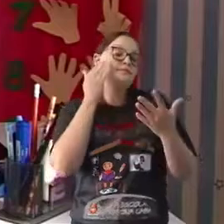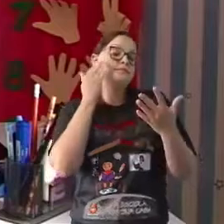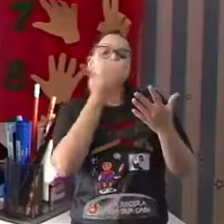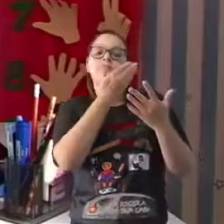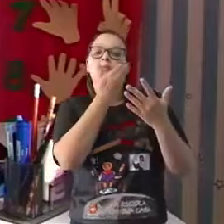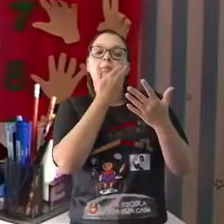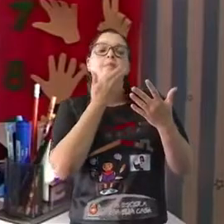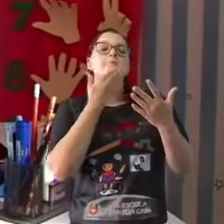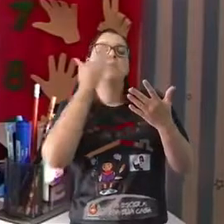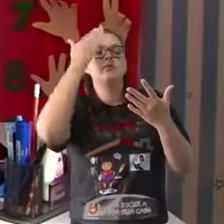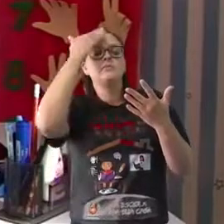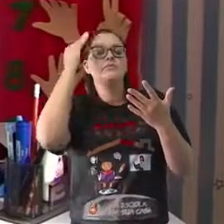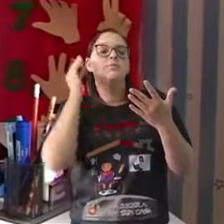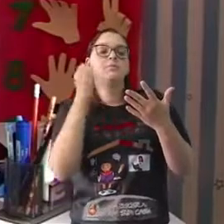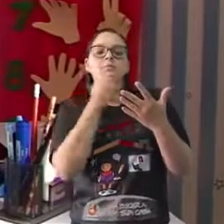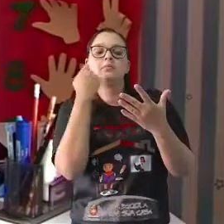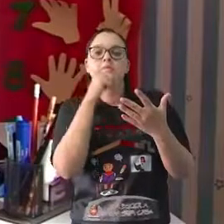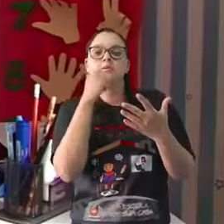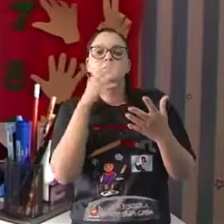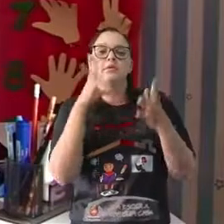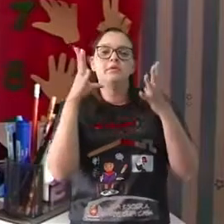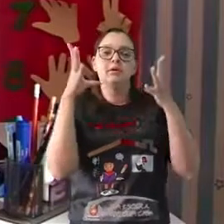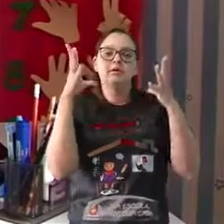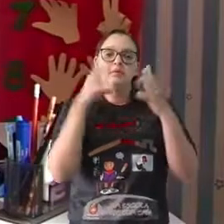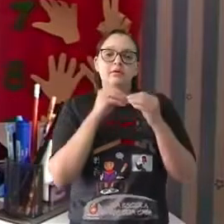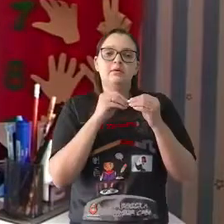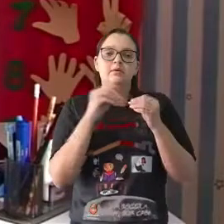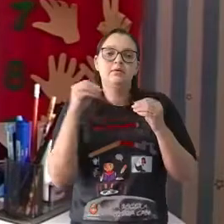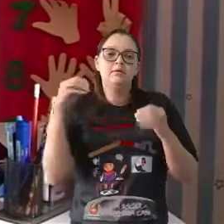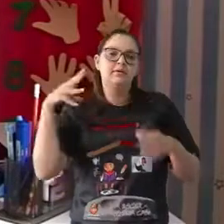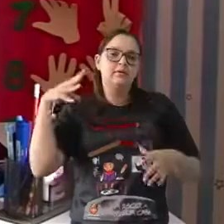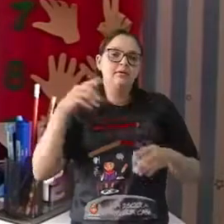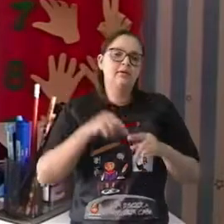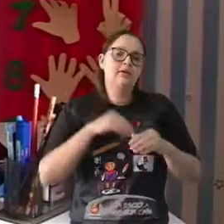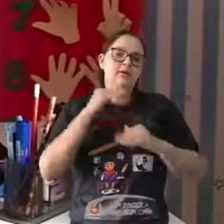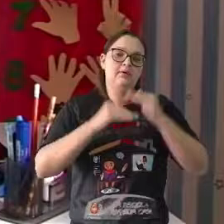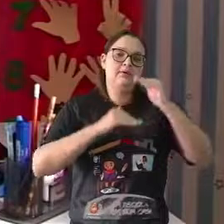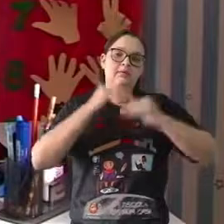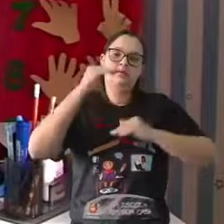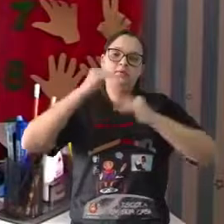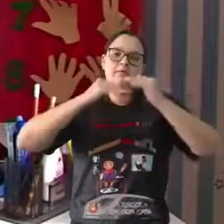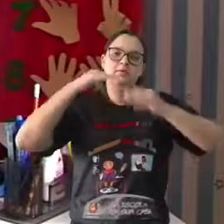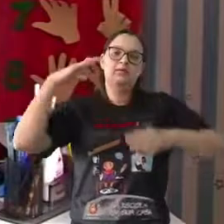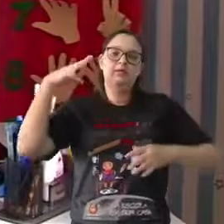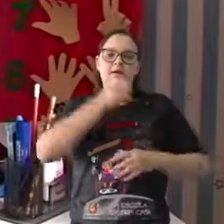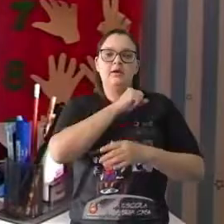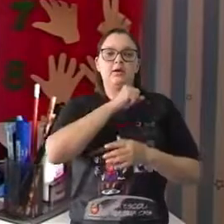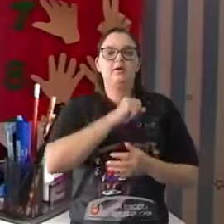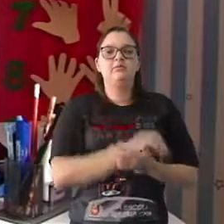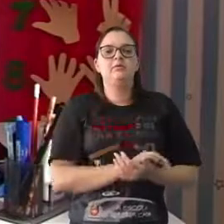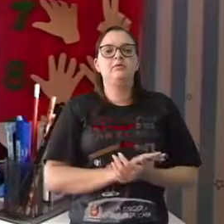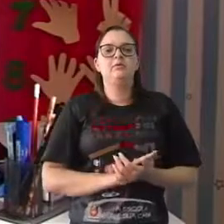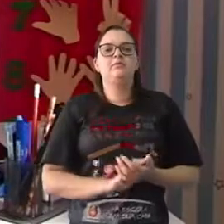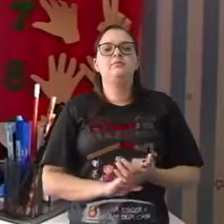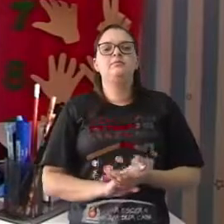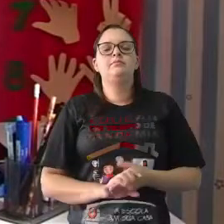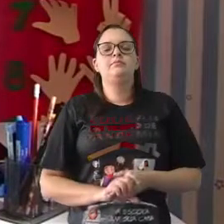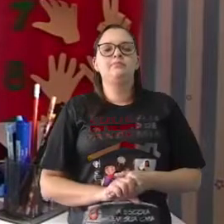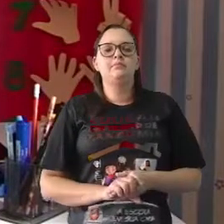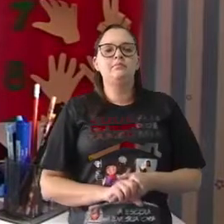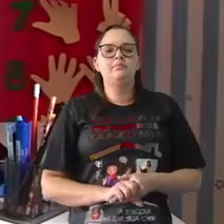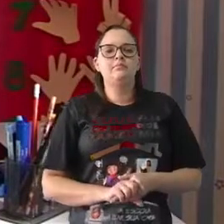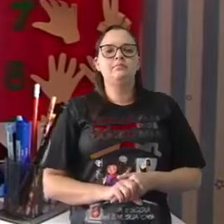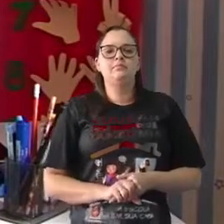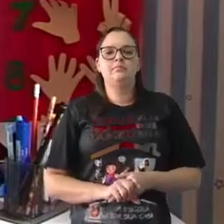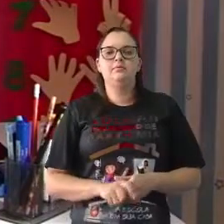essas bactérias se proliferem ainda em maior velocidade, o que pode ocasionar o surgimento de ainda mais espinhas ou o